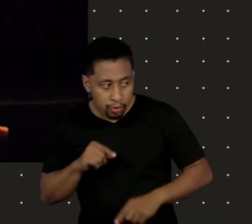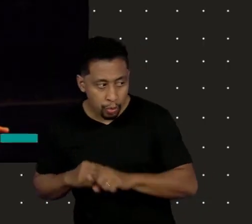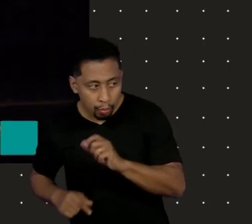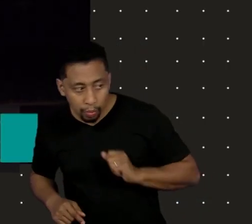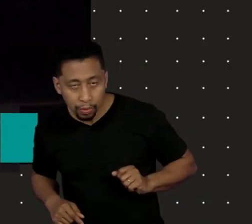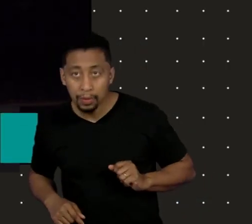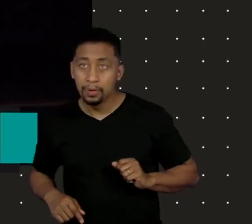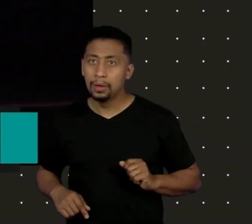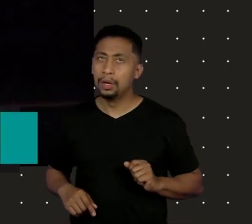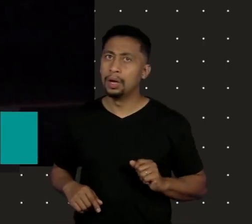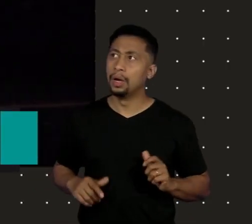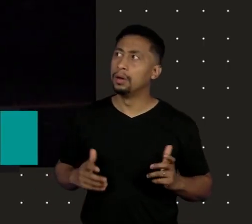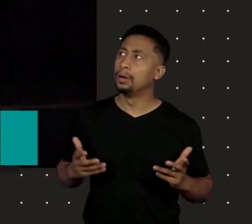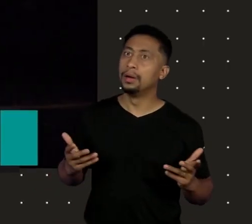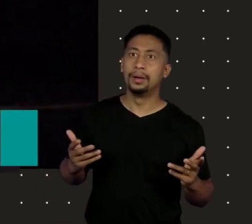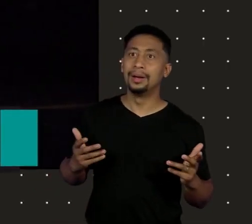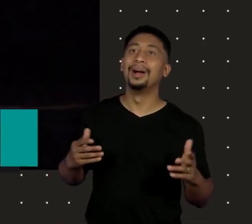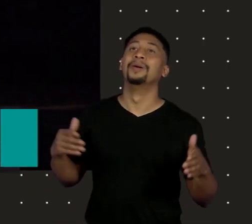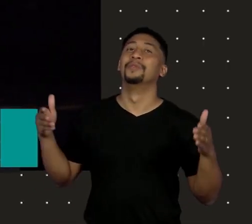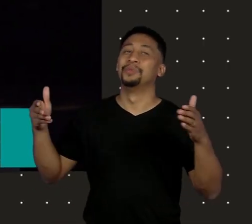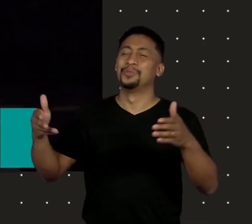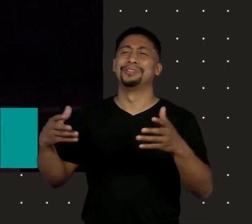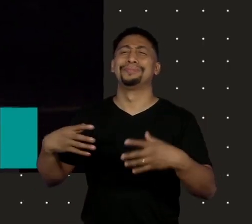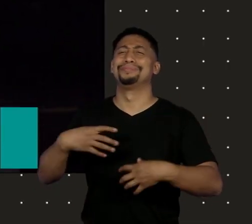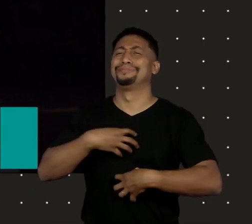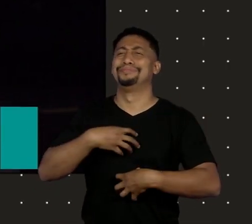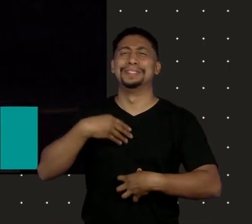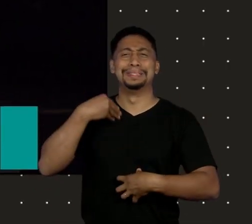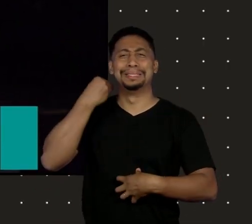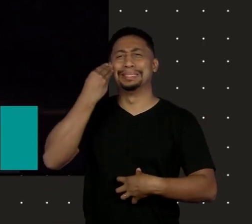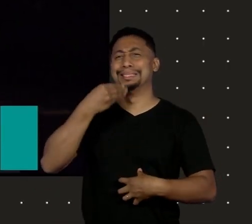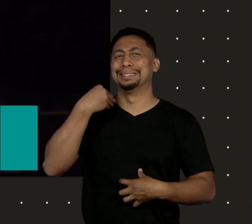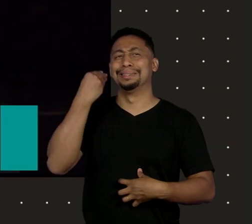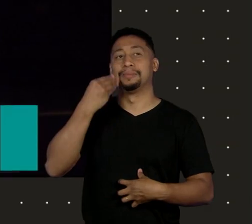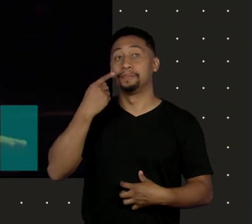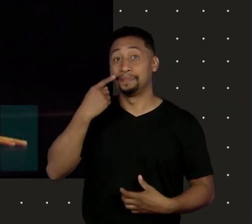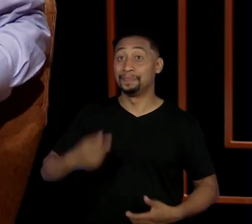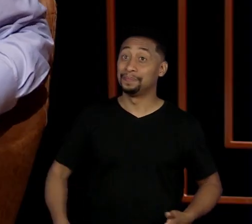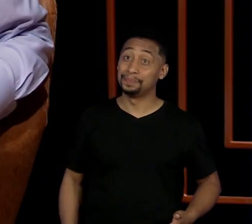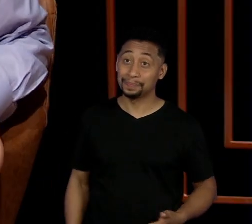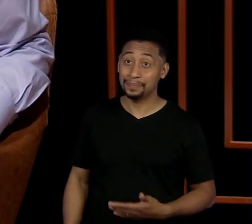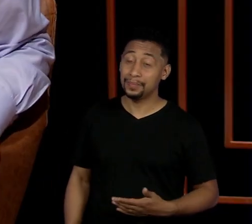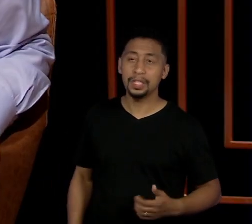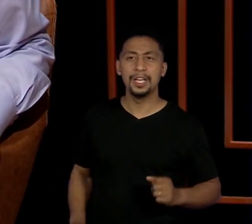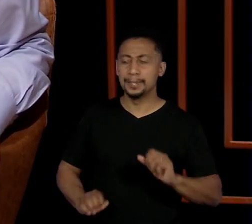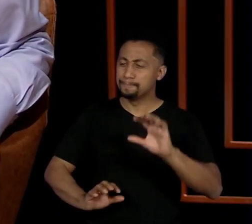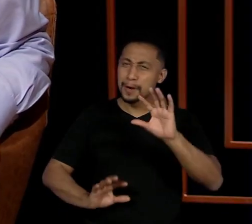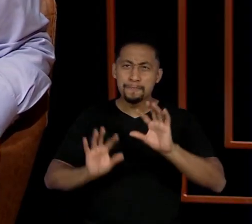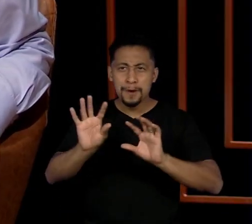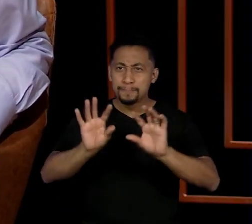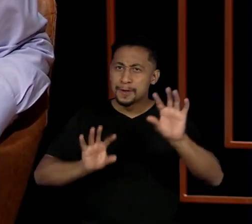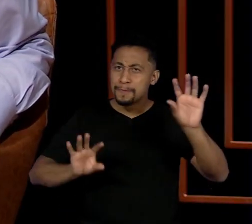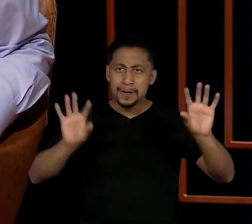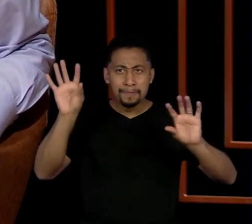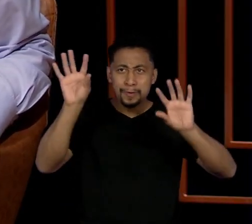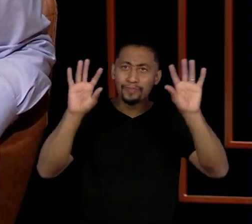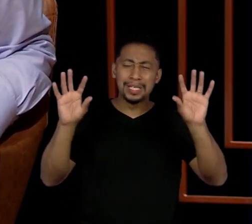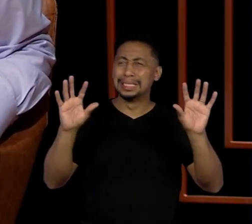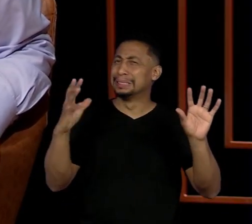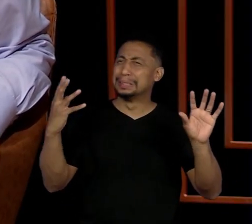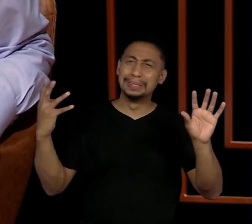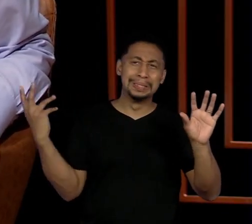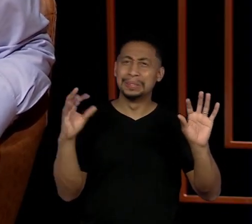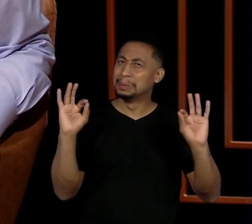Dario Fó. Experiência rica demais. E Bia me ajudou. Ela fez um conceito visual do espetáculo. O cenário era dela,